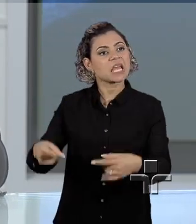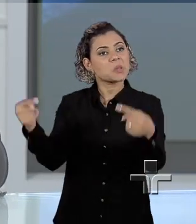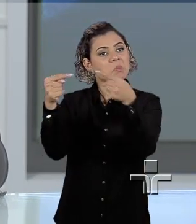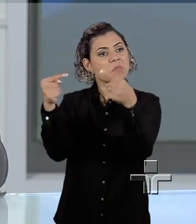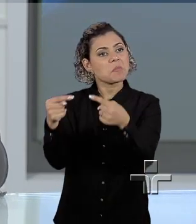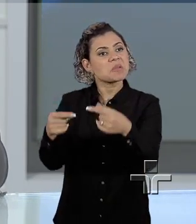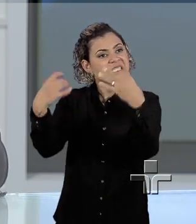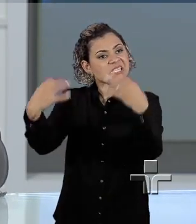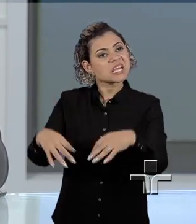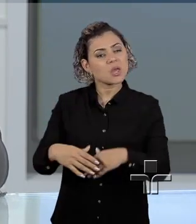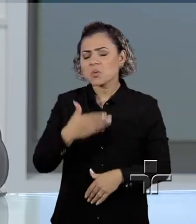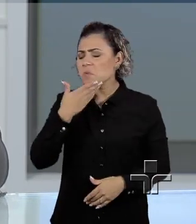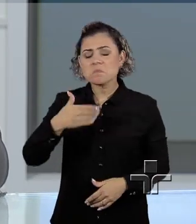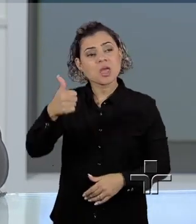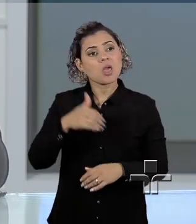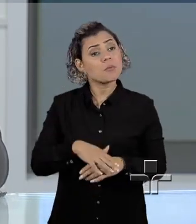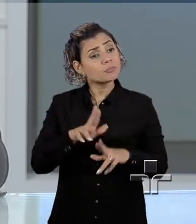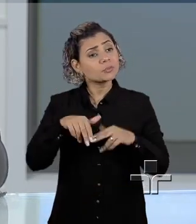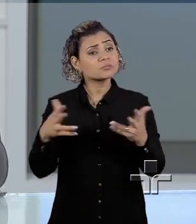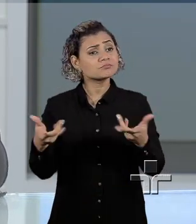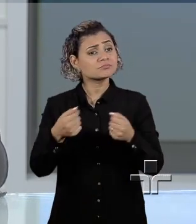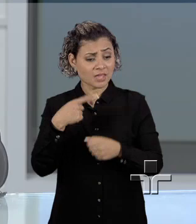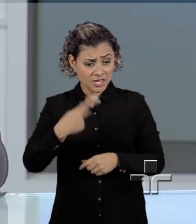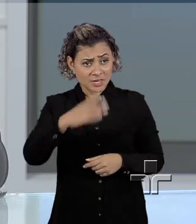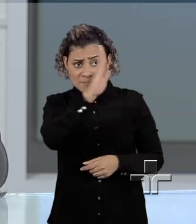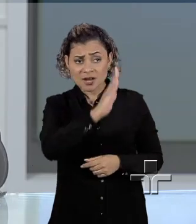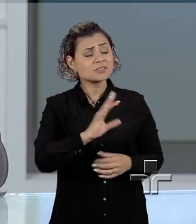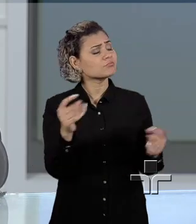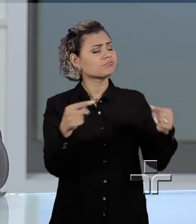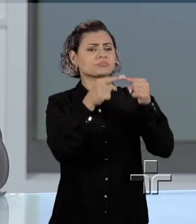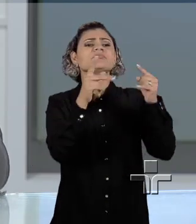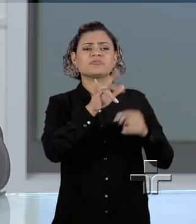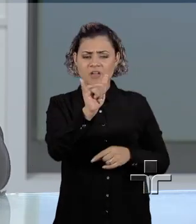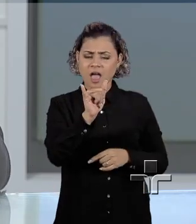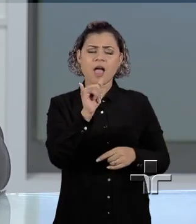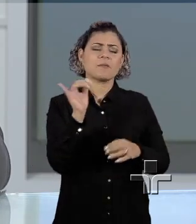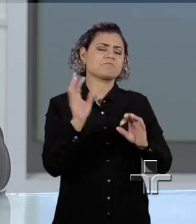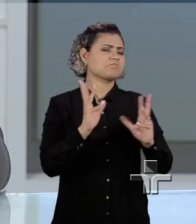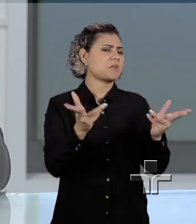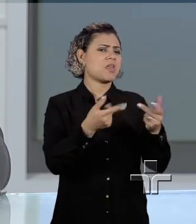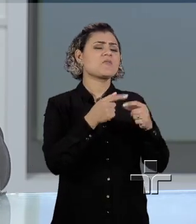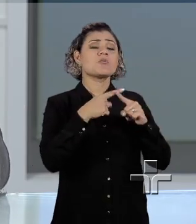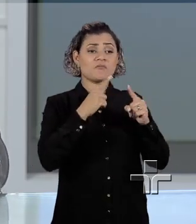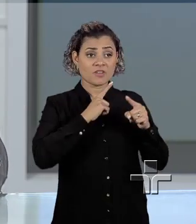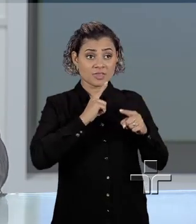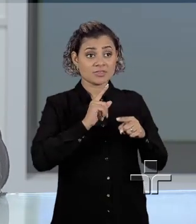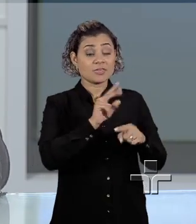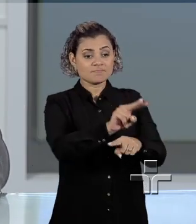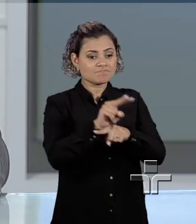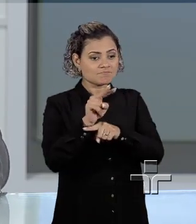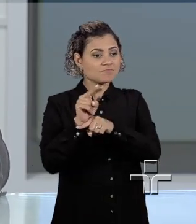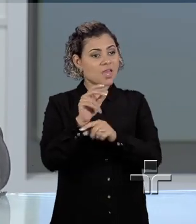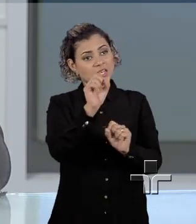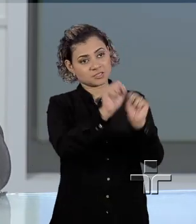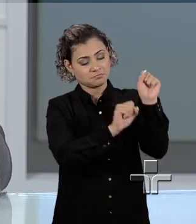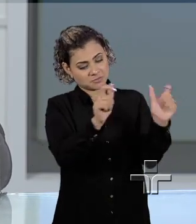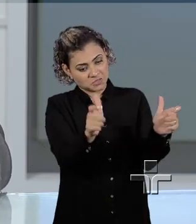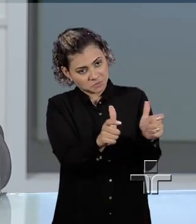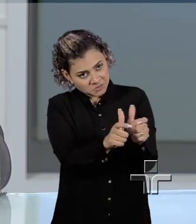pagam certo, vai ser um sucesso aqui no Brasil, nós teremos crédito maior para pequenas